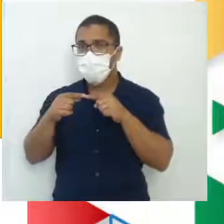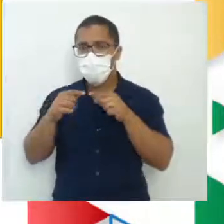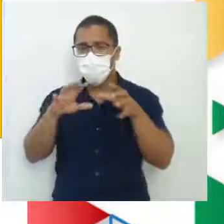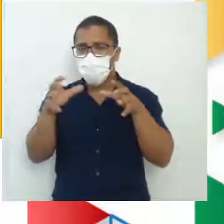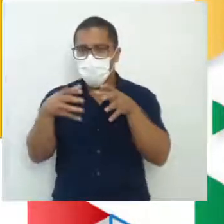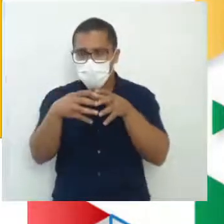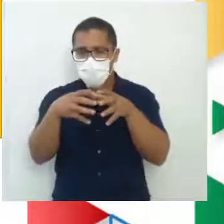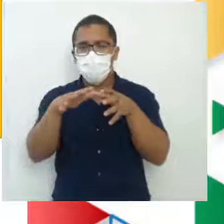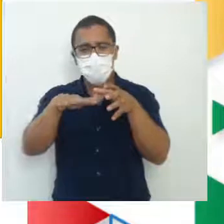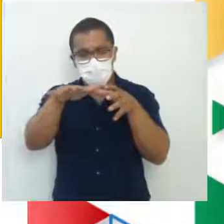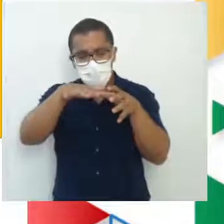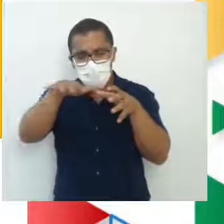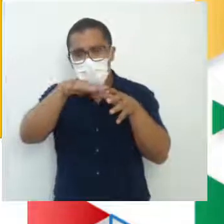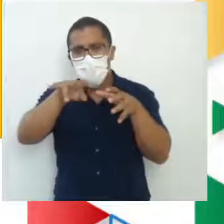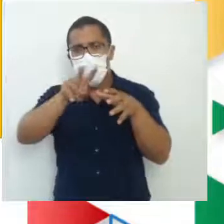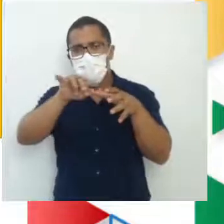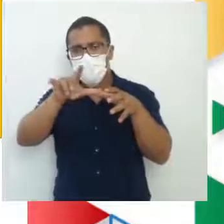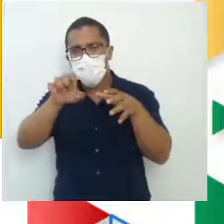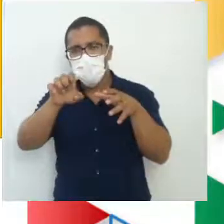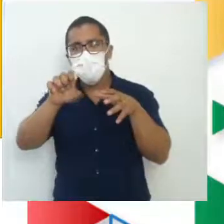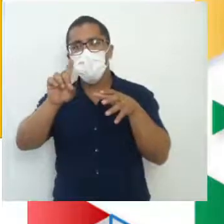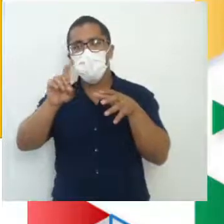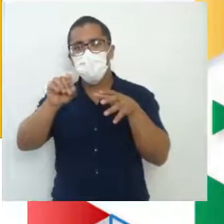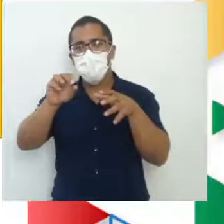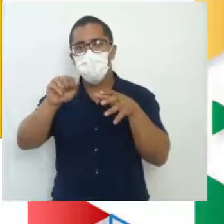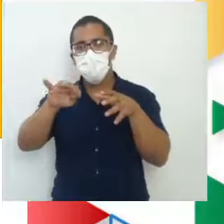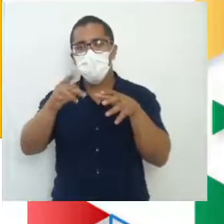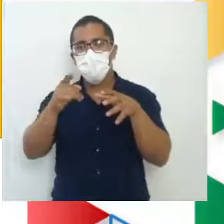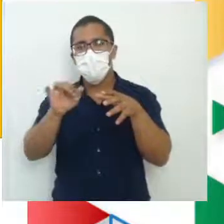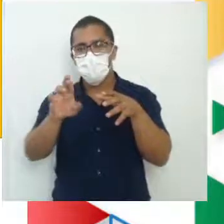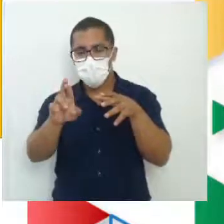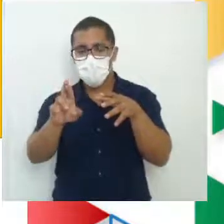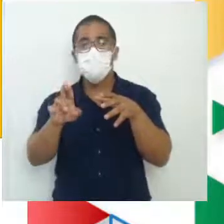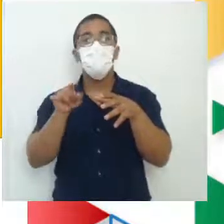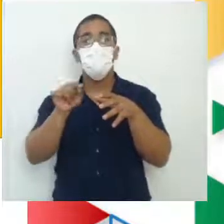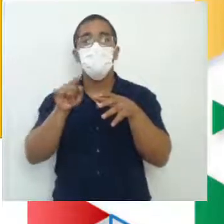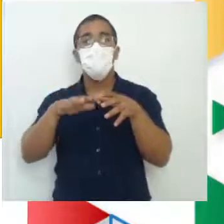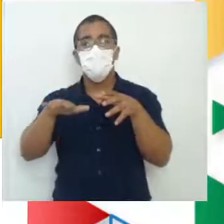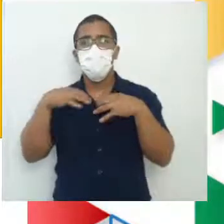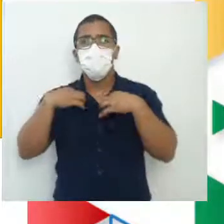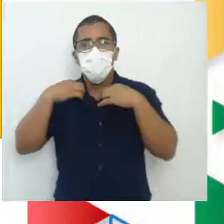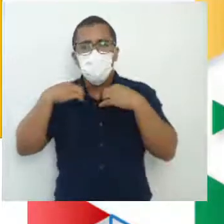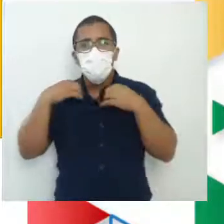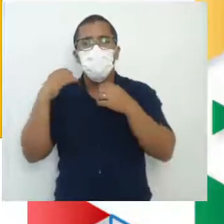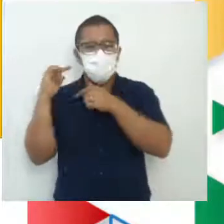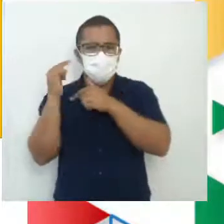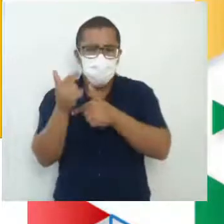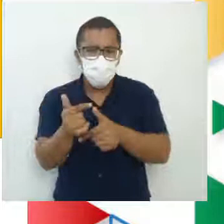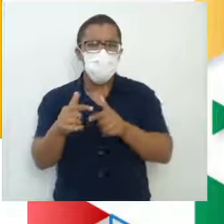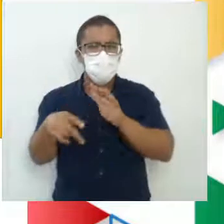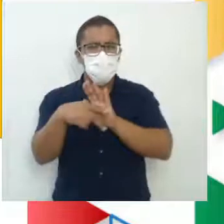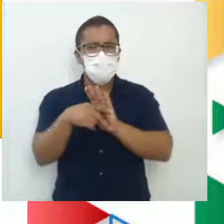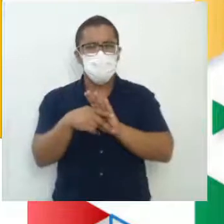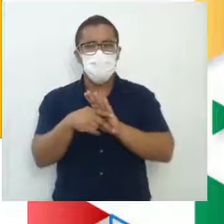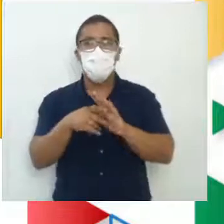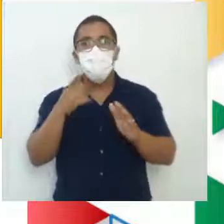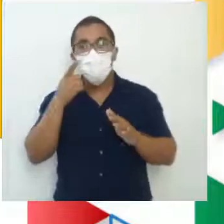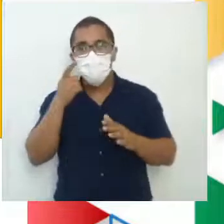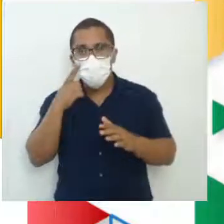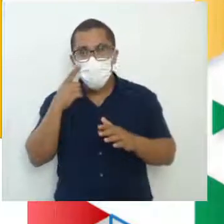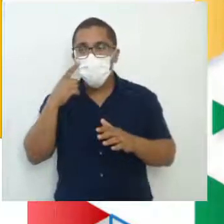dos adeptos do Vale do Amanhecer com as suas indumentárias tradicionais. Olhem bem para